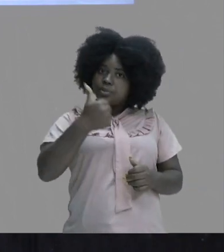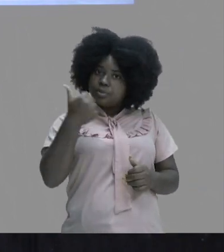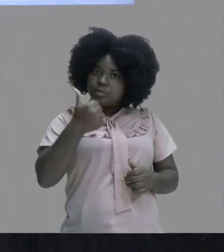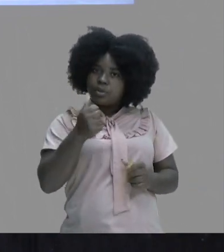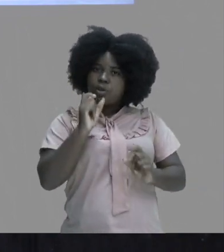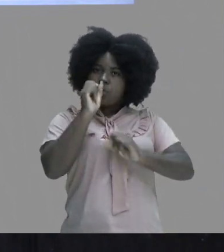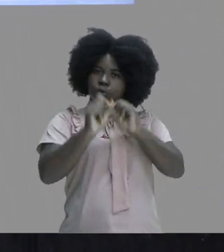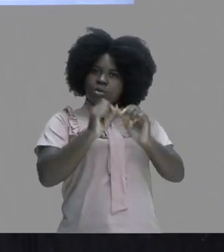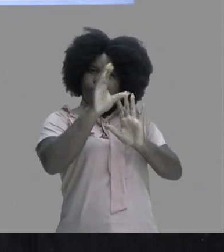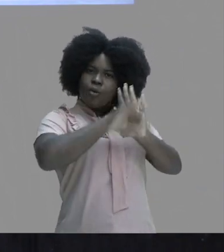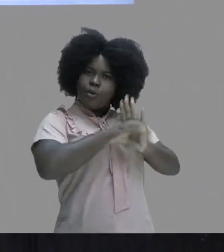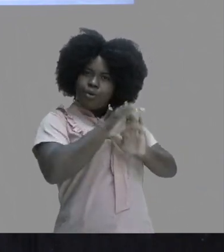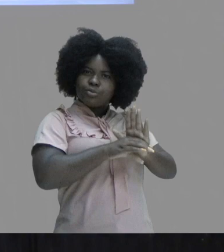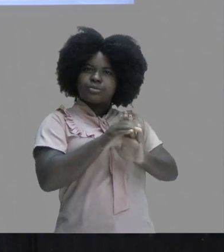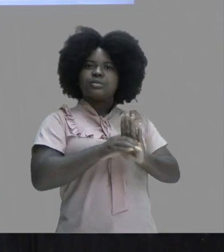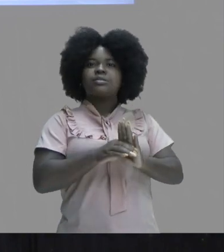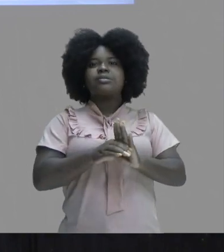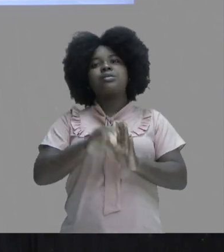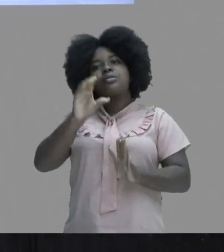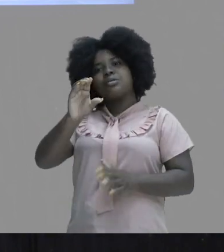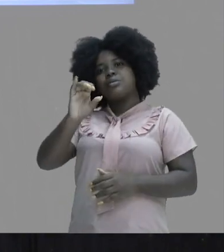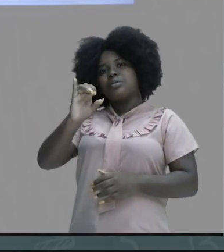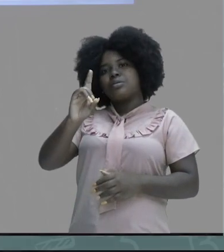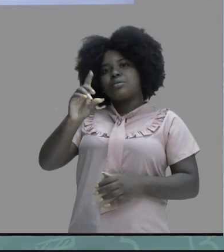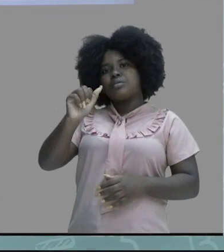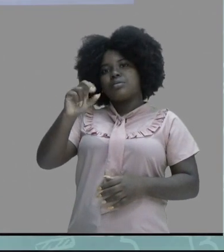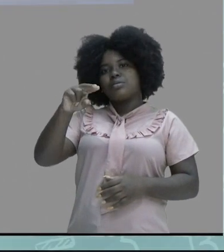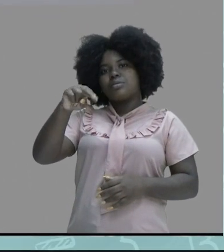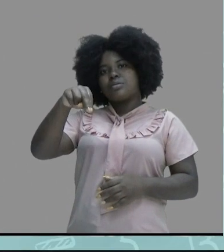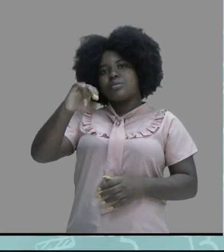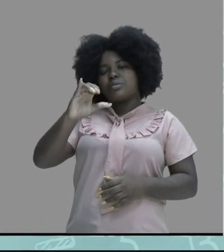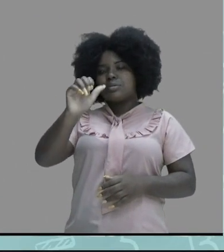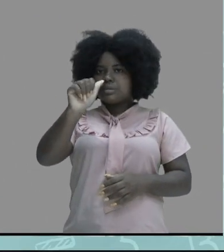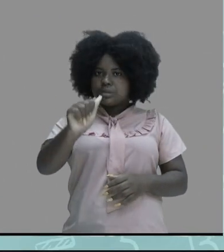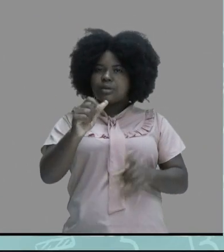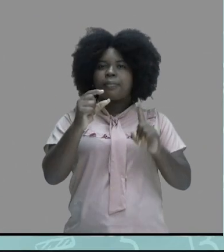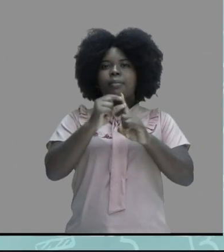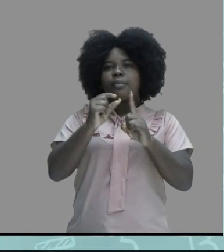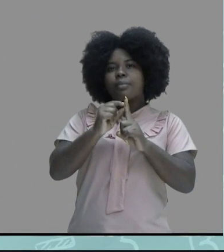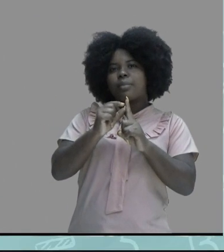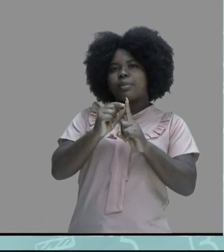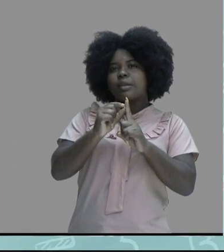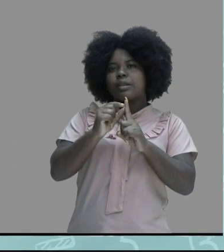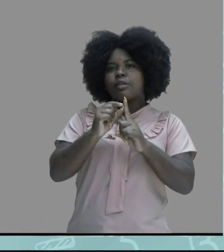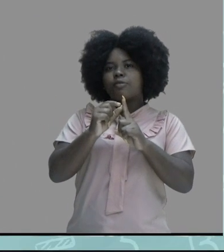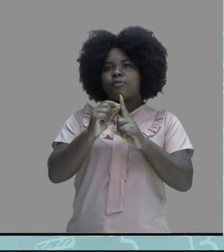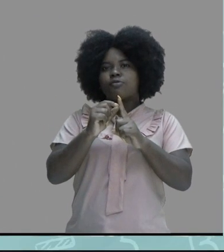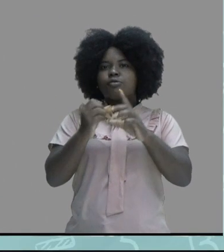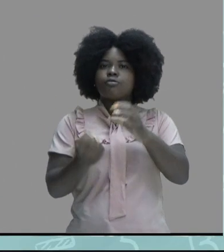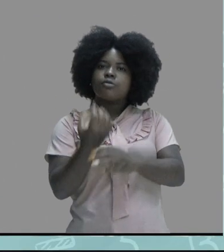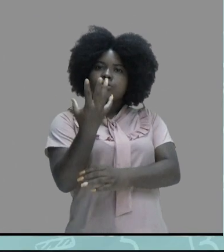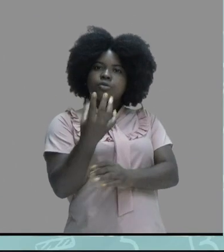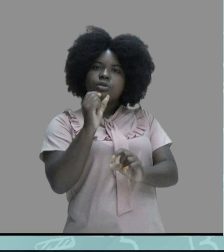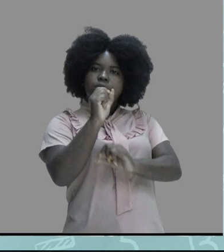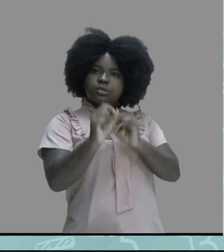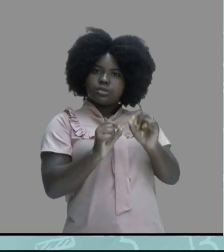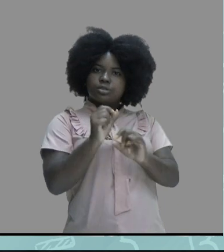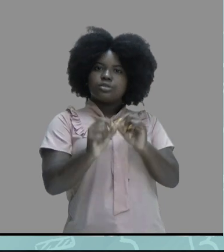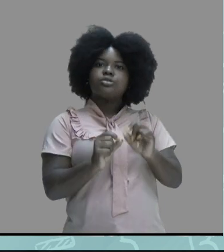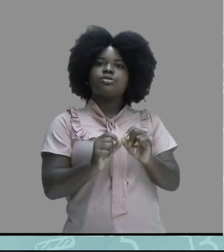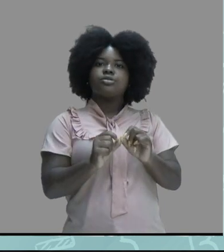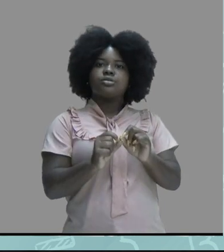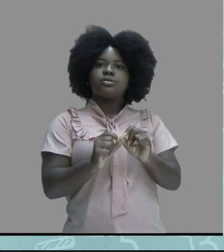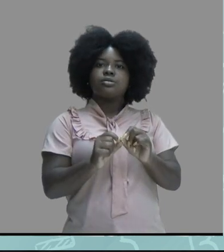cidadania. Atenção, hein? A palavra cidadania tem a sua origem em um termo que vem do latim, que é